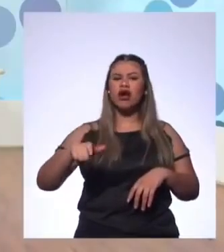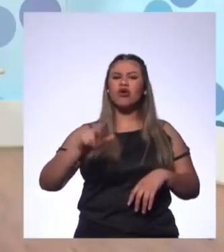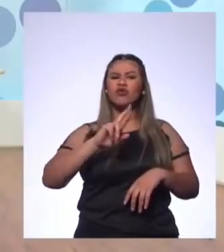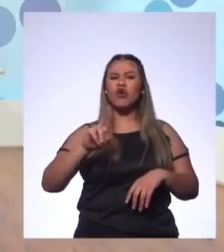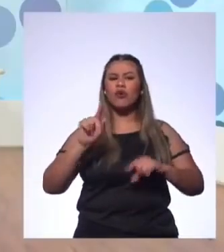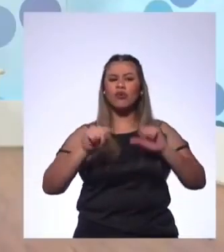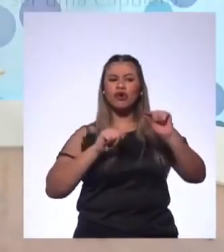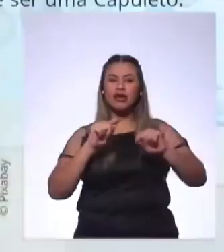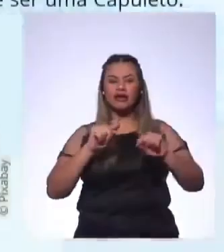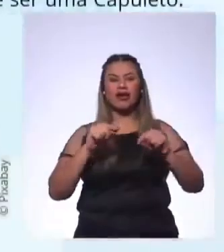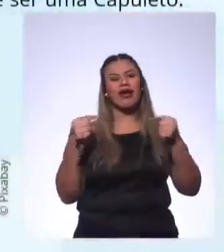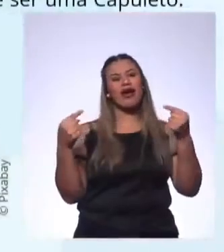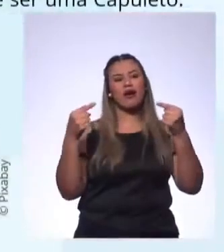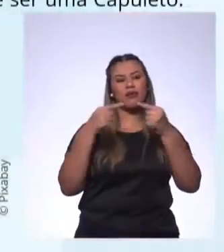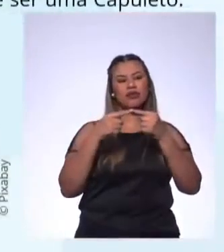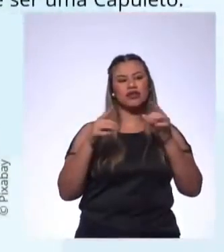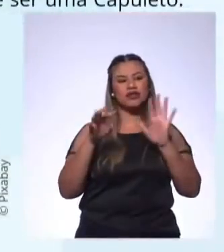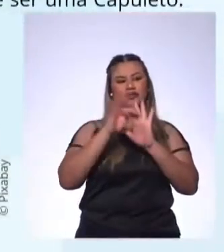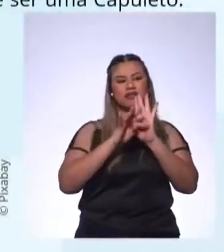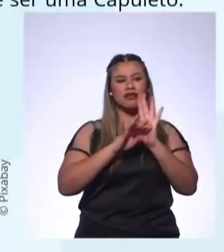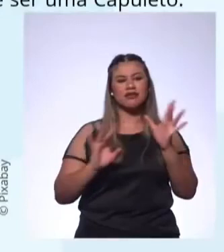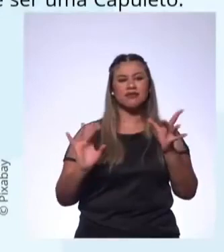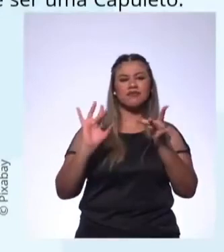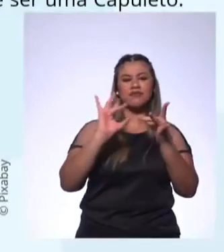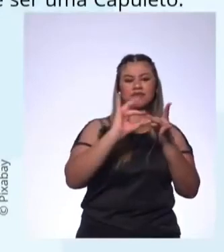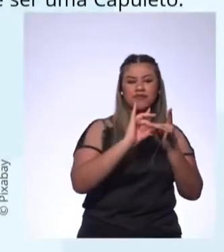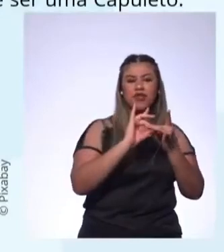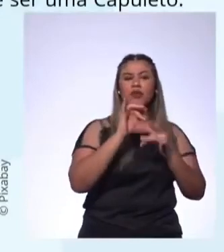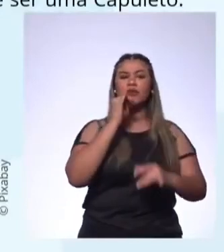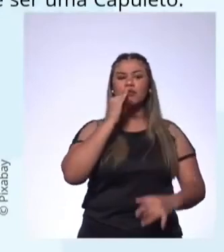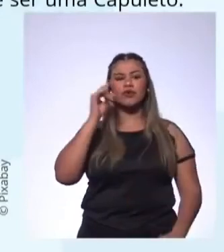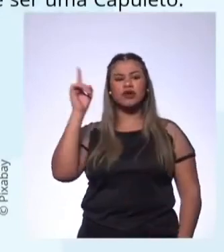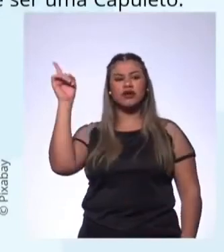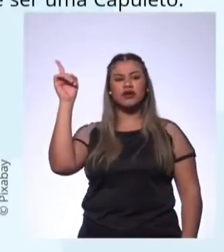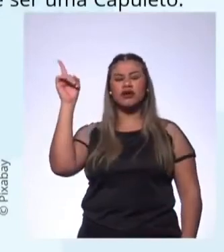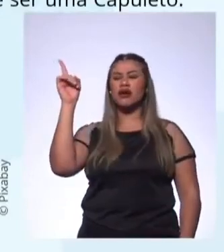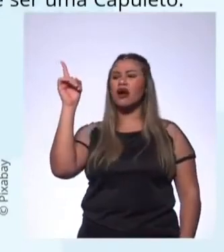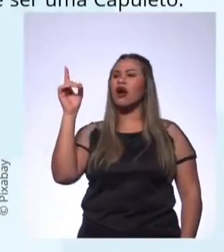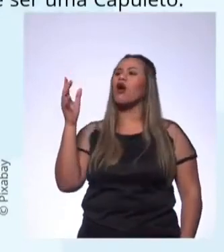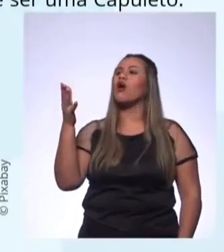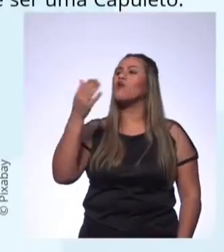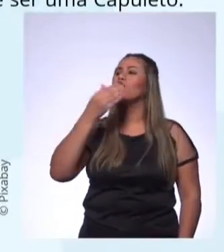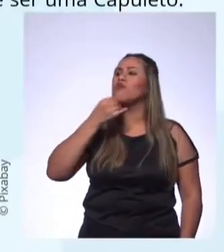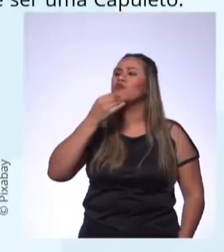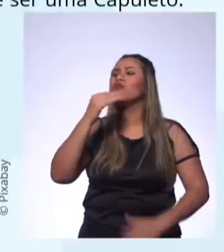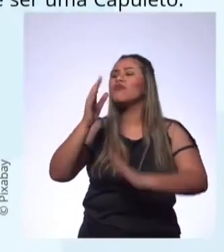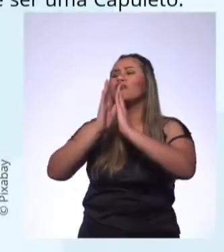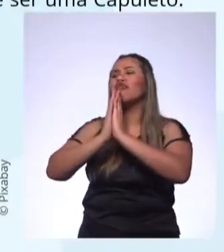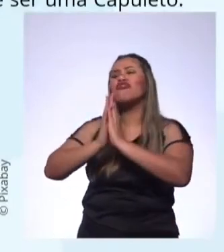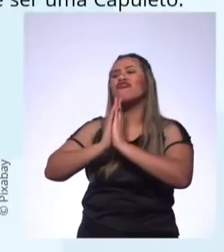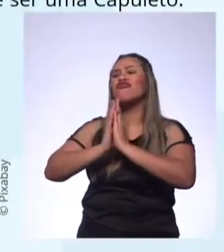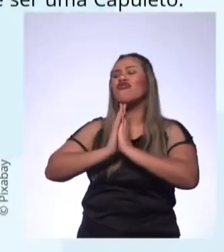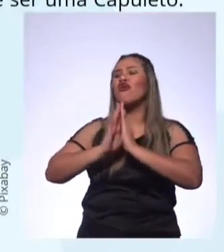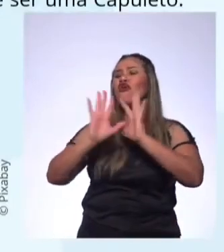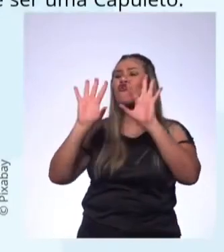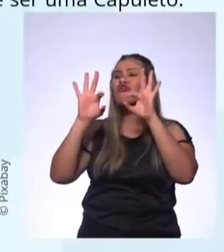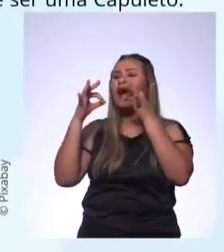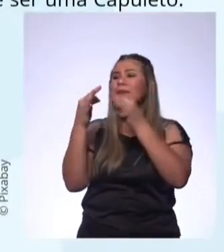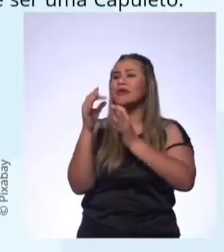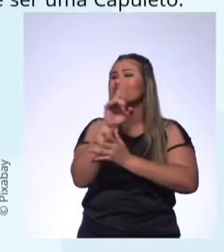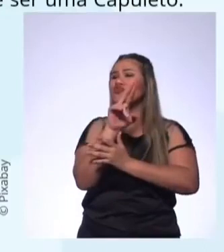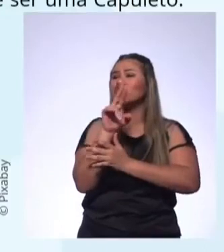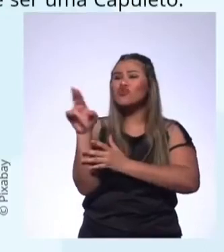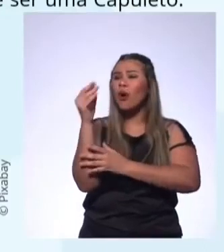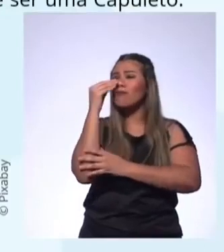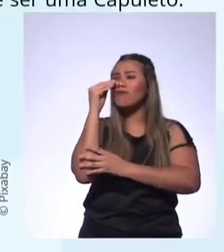fala, Romeu, Romeu, porque é Romeu, negue seu pai, enuncie o seu nome. Né? Então, o que é o nome, o que é a palavra, o que dá o nome às coisas, por que